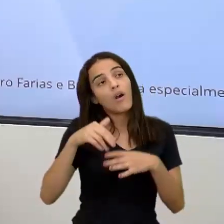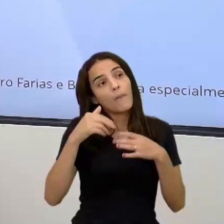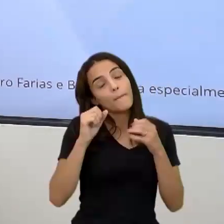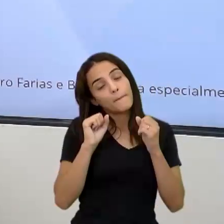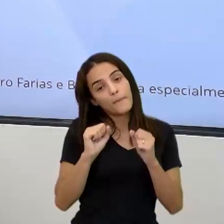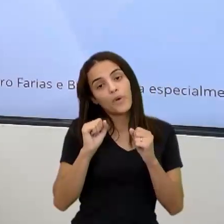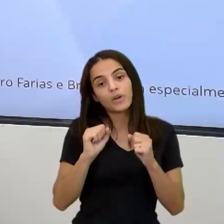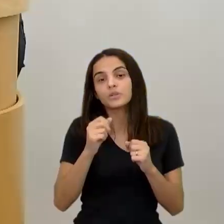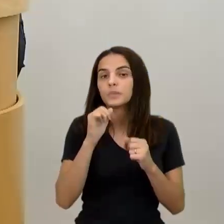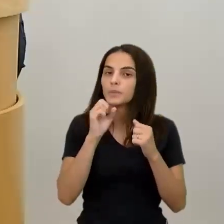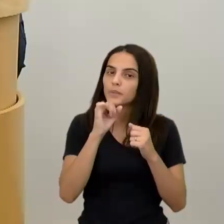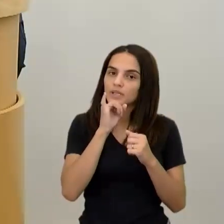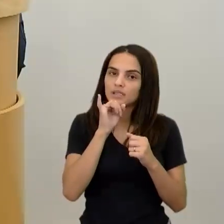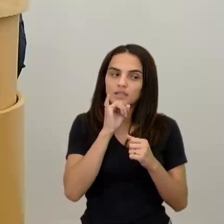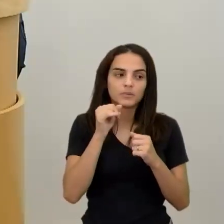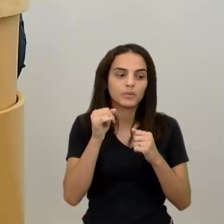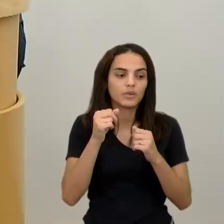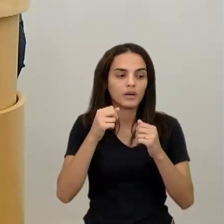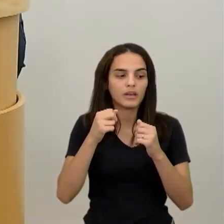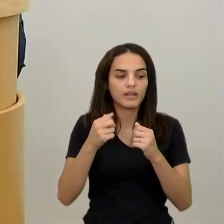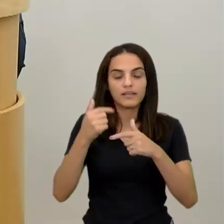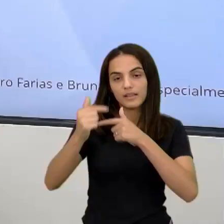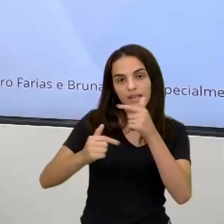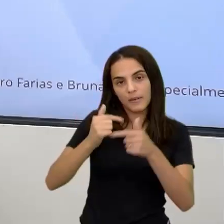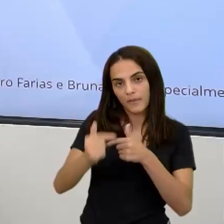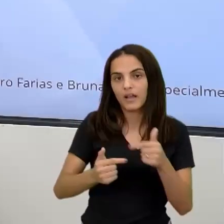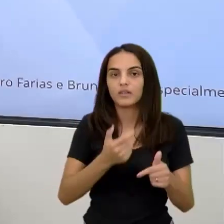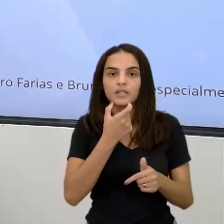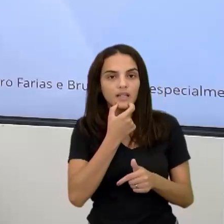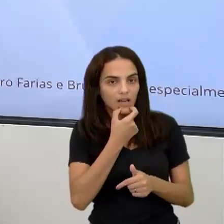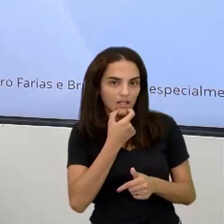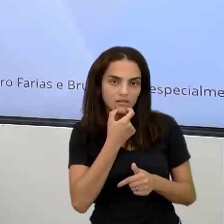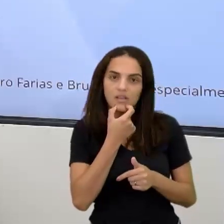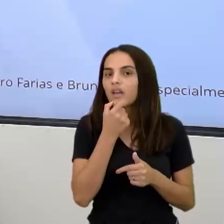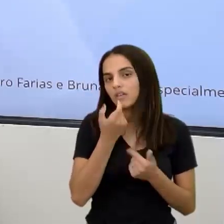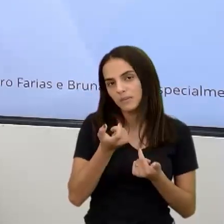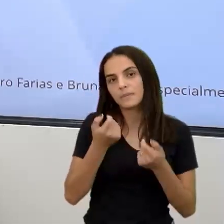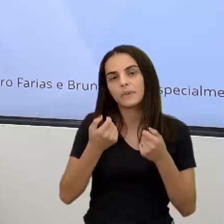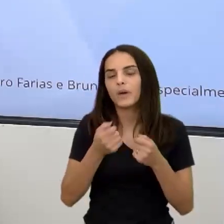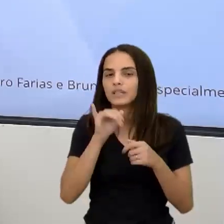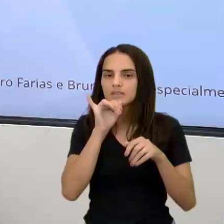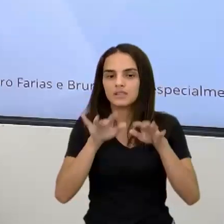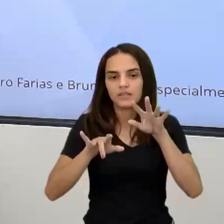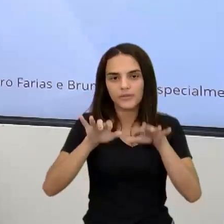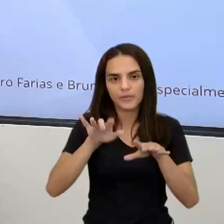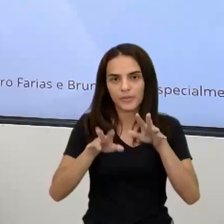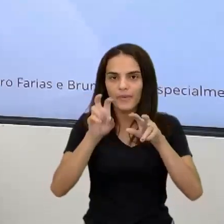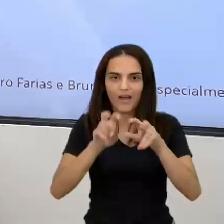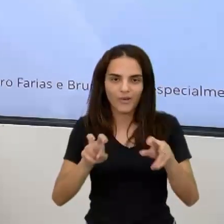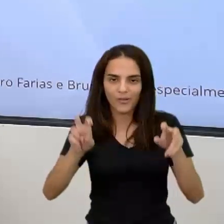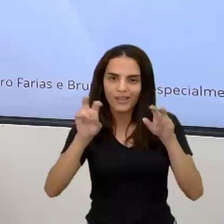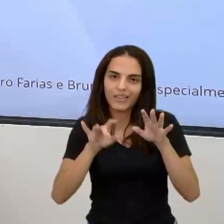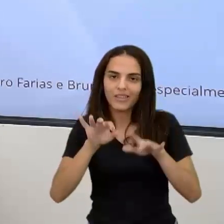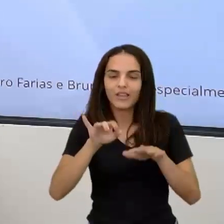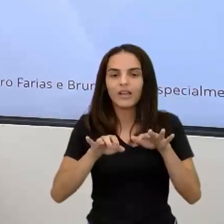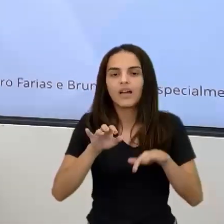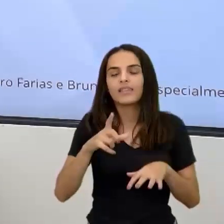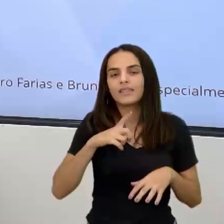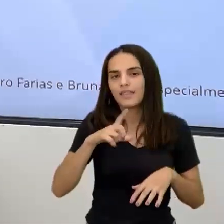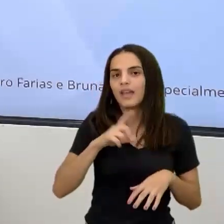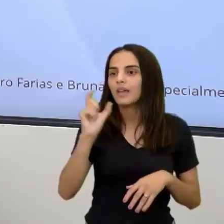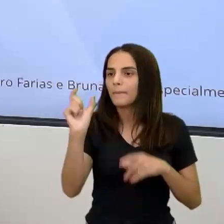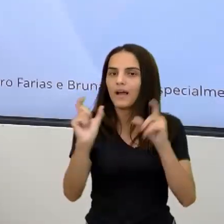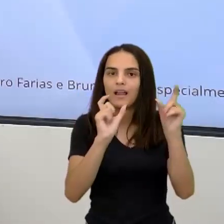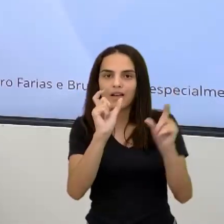que realmente o inglês esteja quase todo como a informática, né? Então, às vezes, a informática tem vários nomes, componentes, programas, softwares e